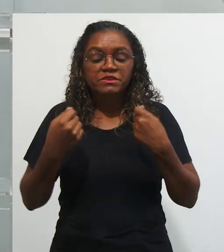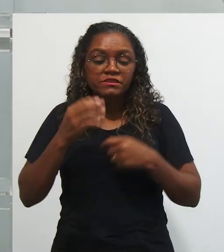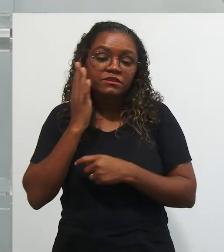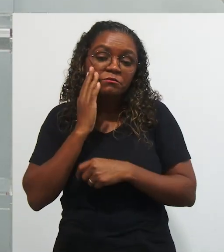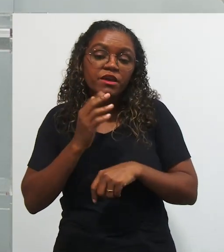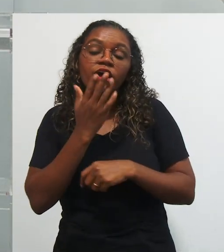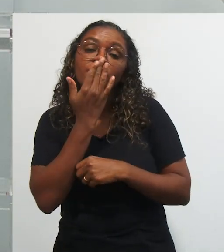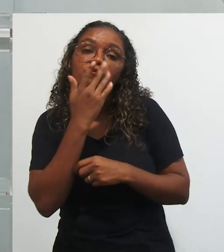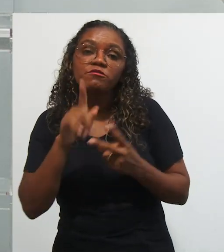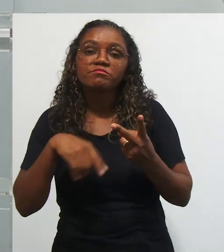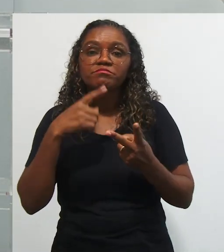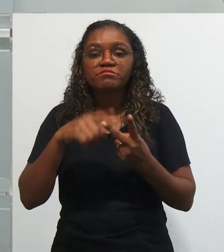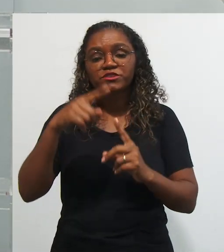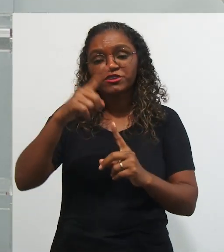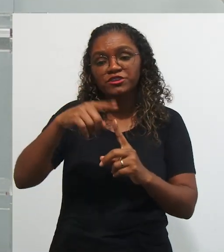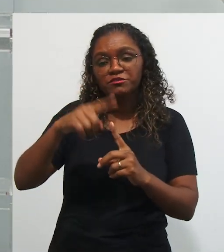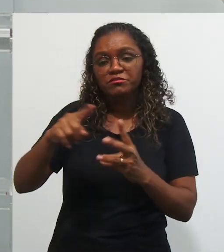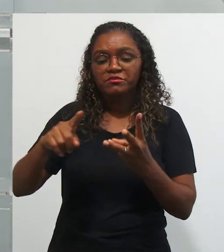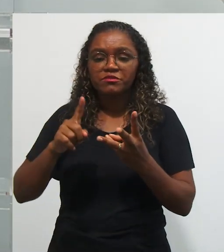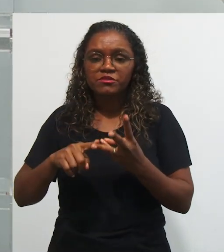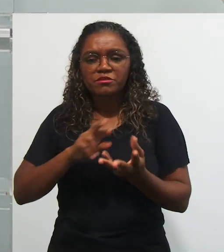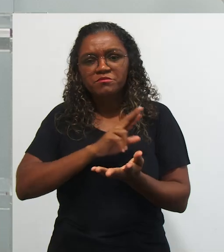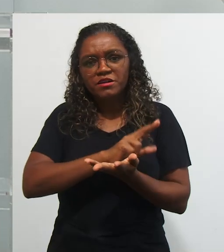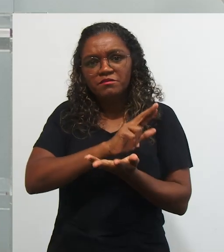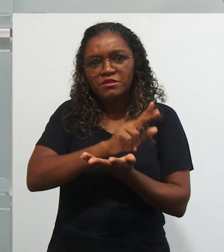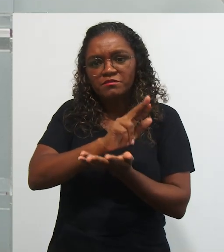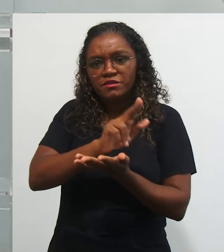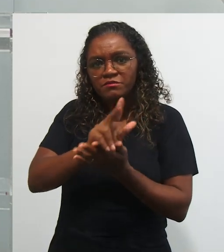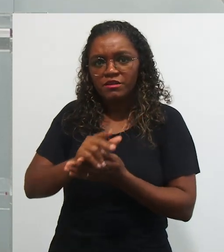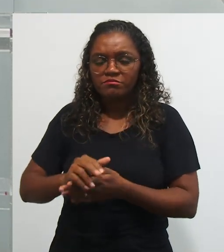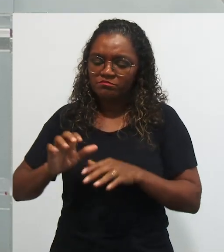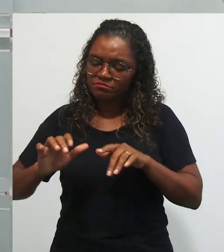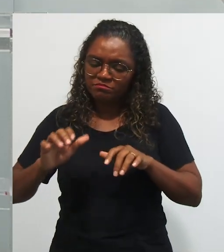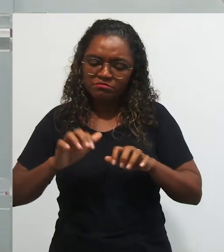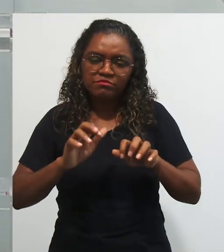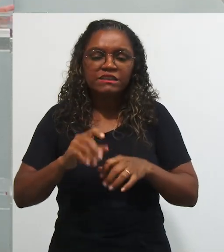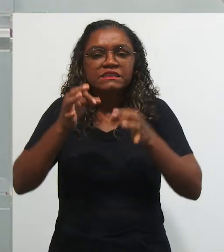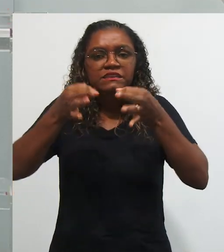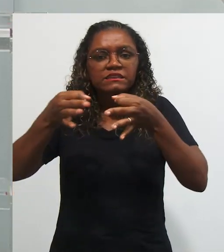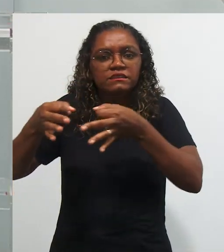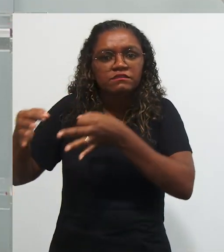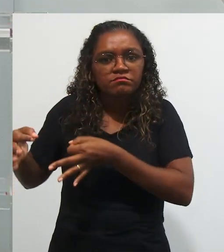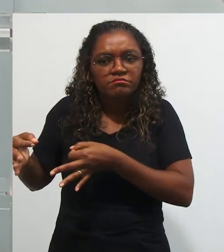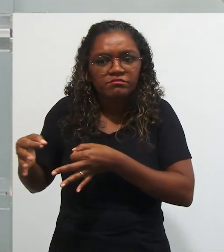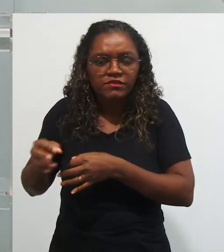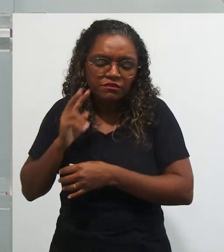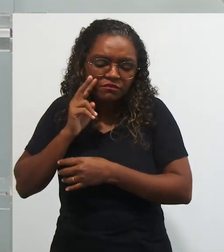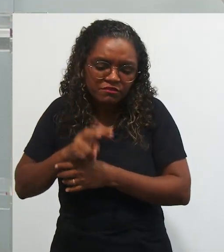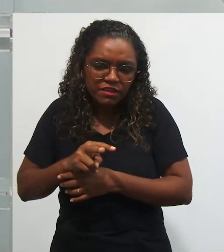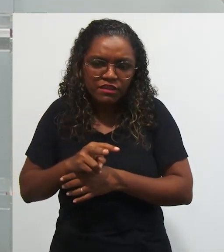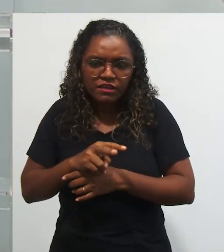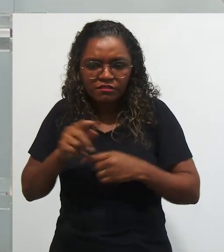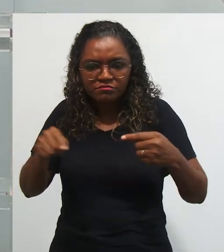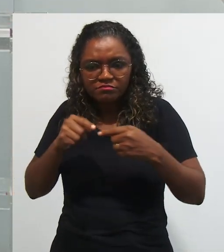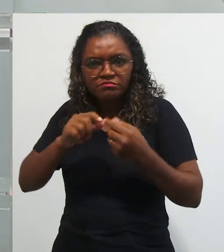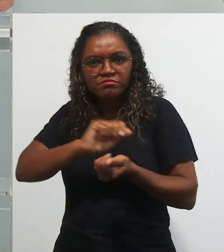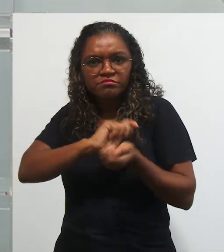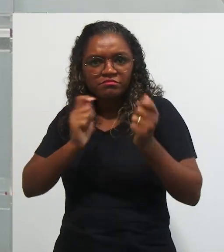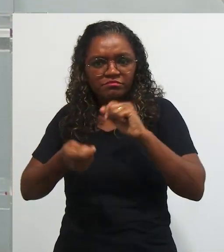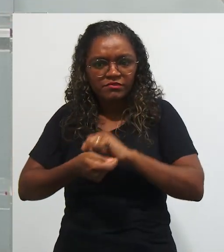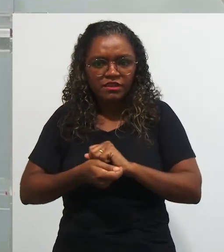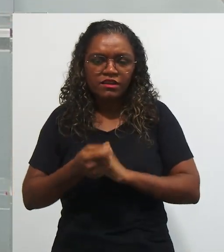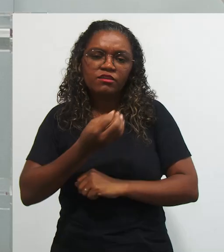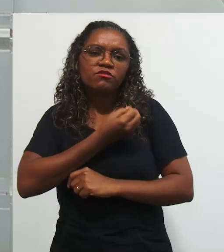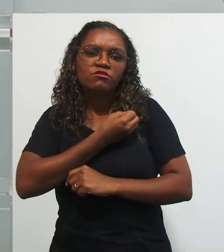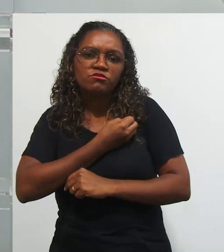ergométrico, tem que ser branco, tem que ter o screw, tem que ter os dois botões, o teclado eu quero que tenha um teclado adaptável, eu quero que tenha